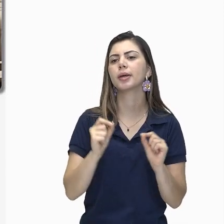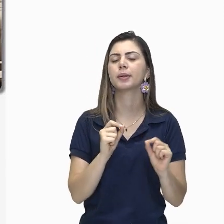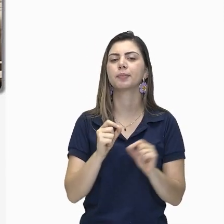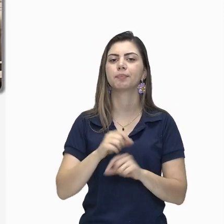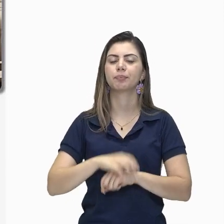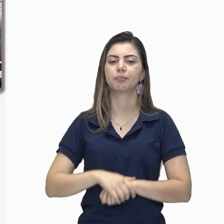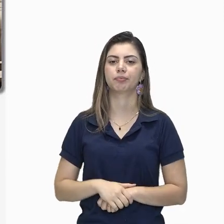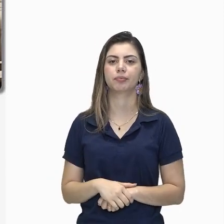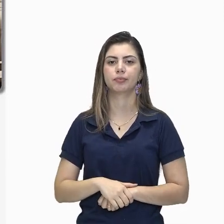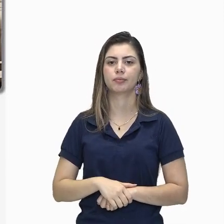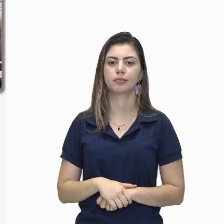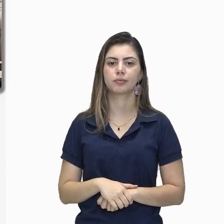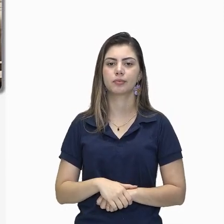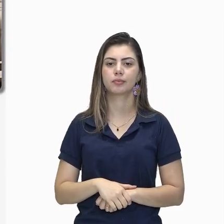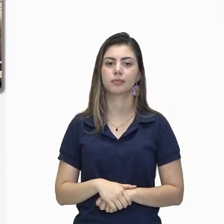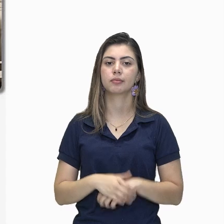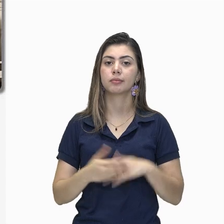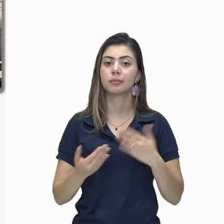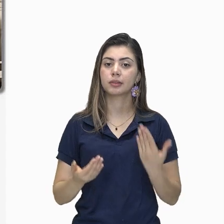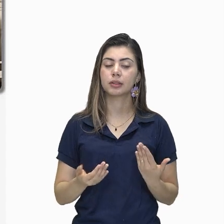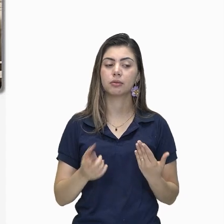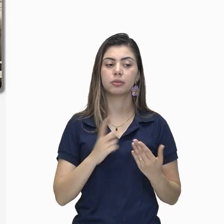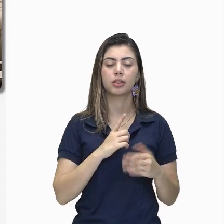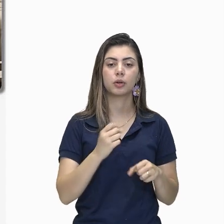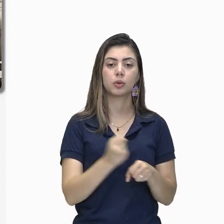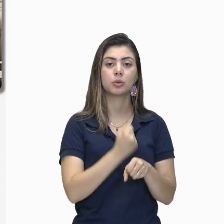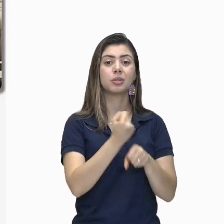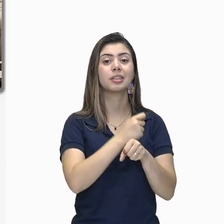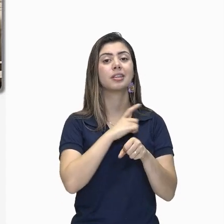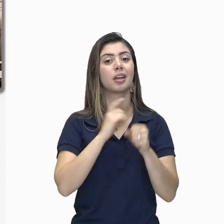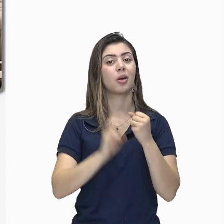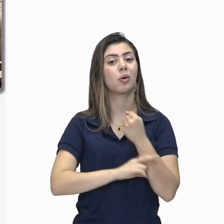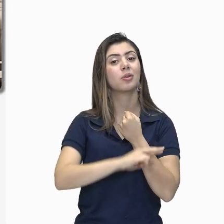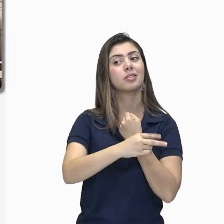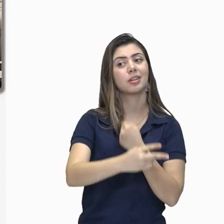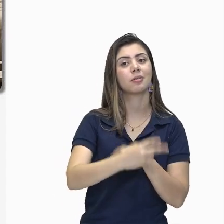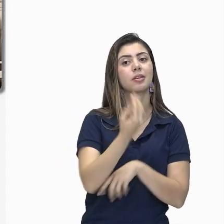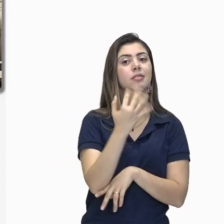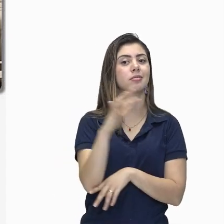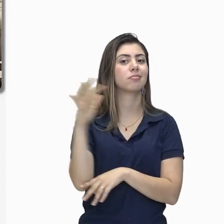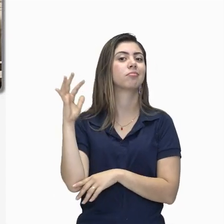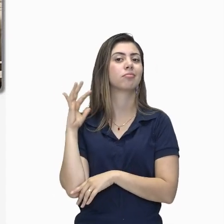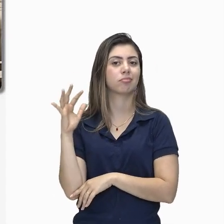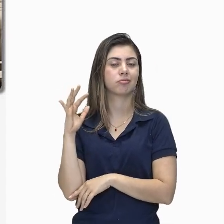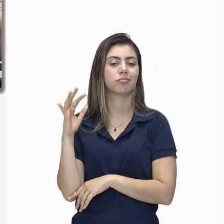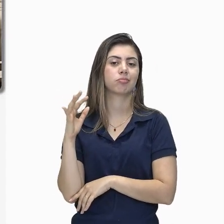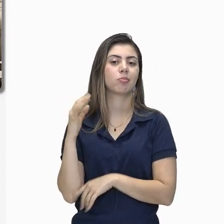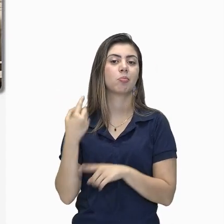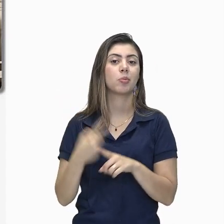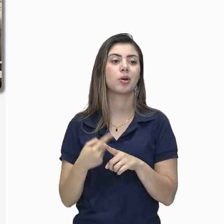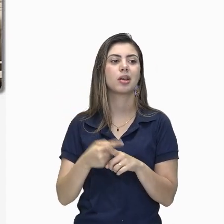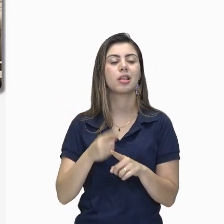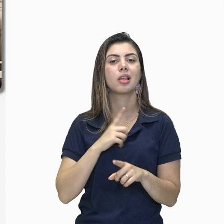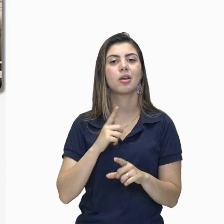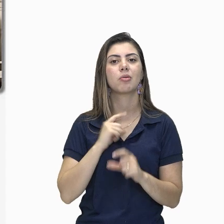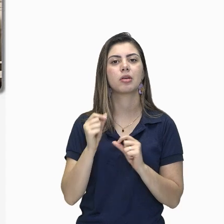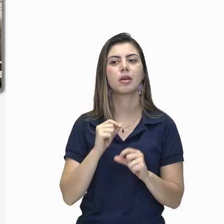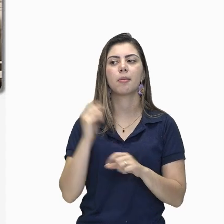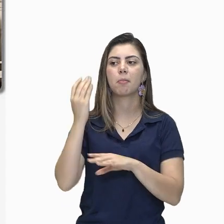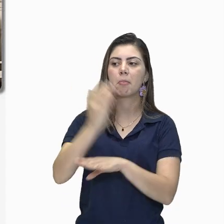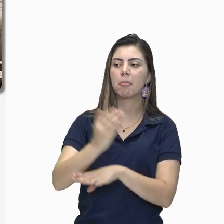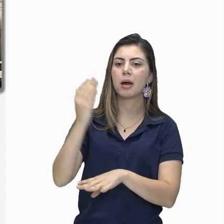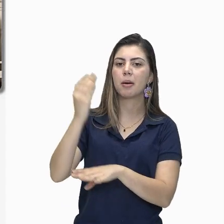trazendo, né, ela vem acompanhada de efeitos sobre o meio ambiente, né, causando alterações no uso